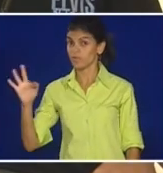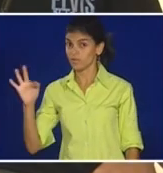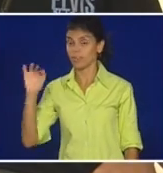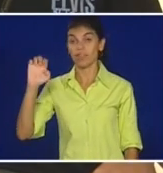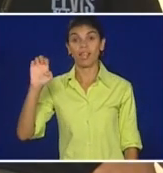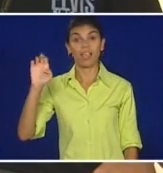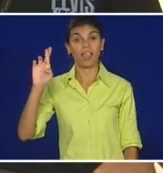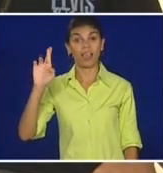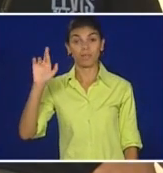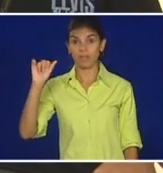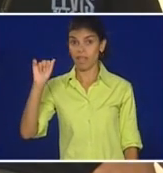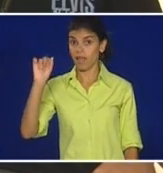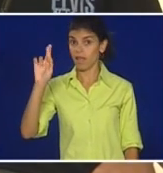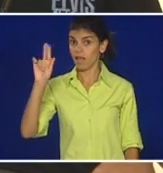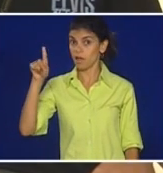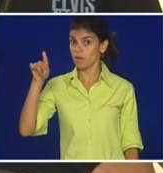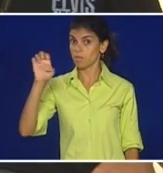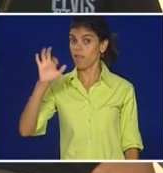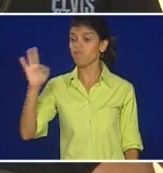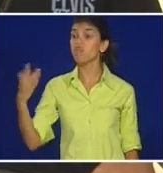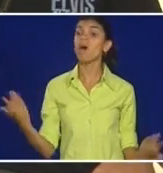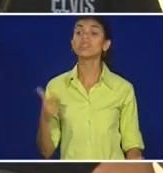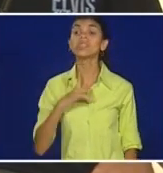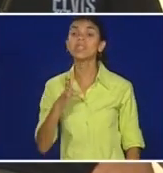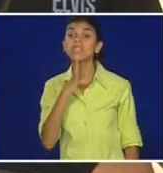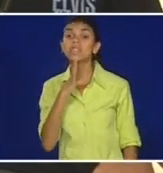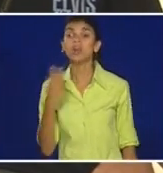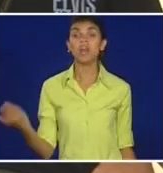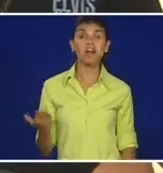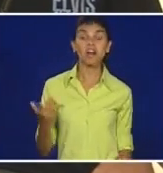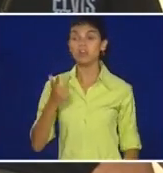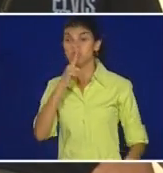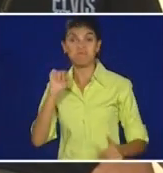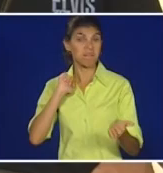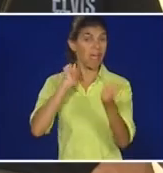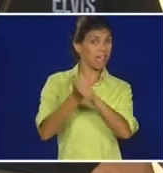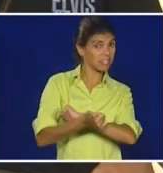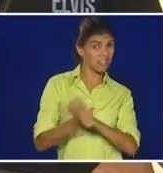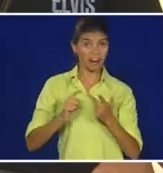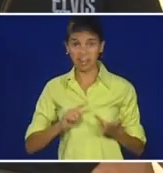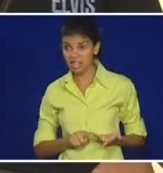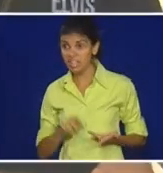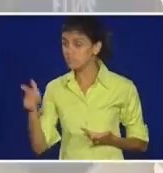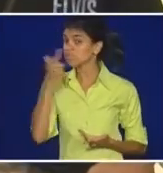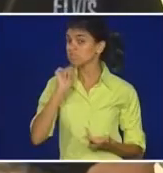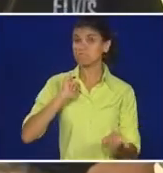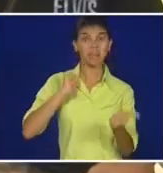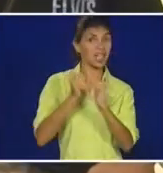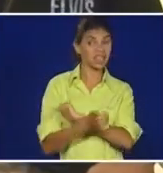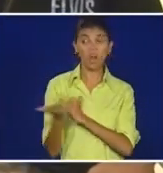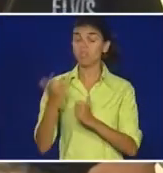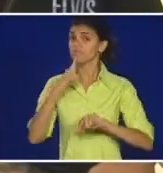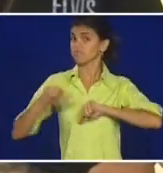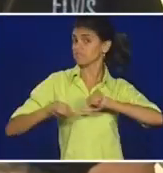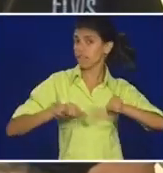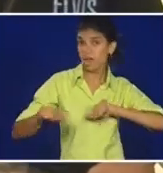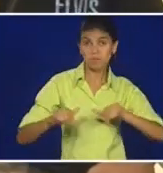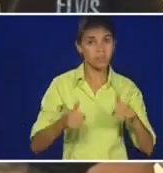E hoje ele está aí, atleta. Hoje você é um atleta, hoje você trabalha. É o